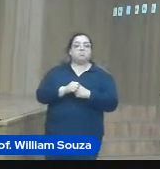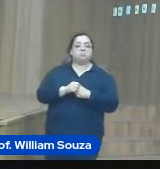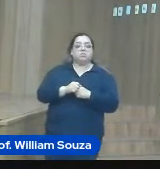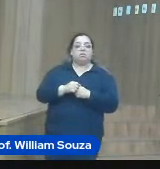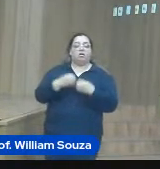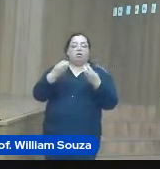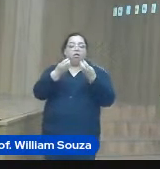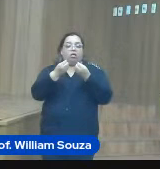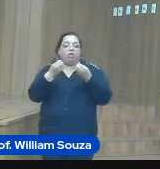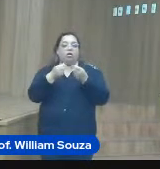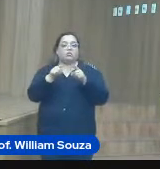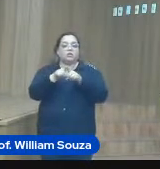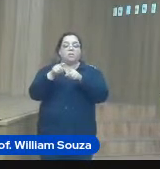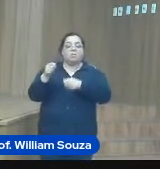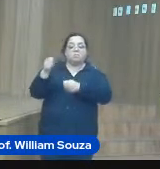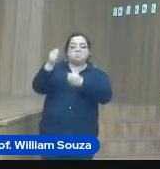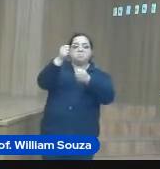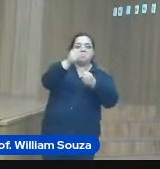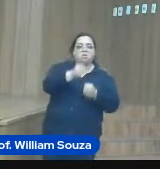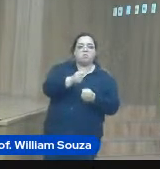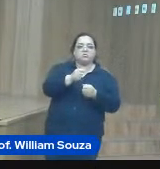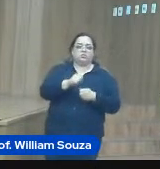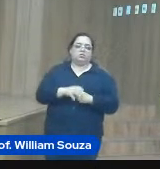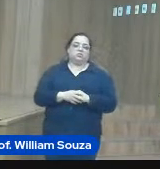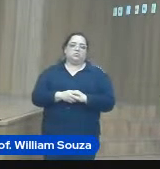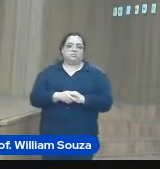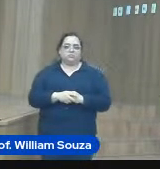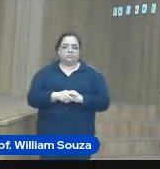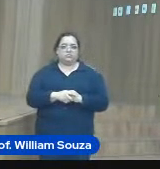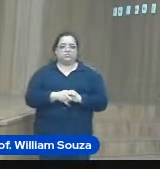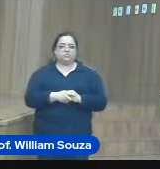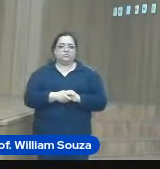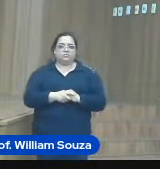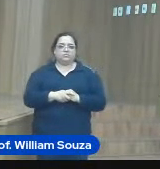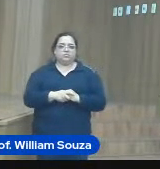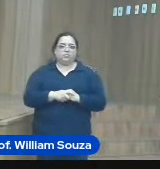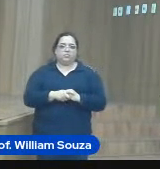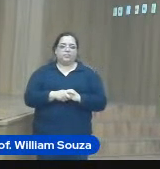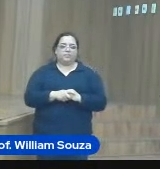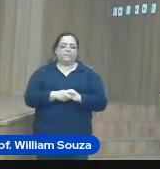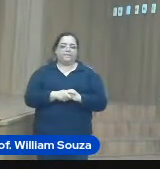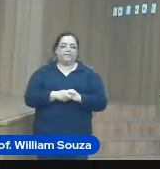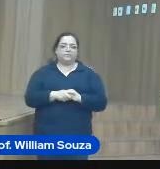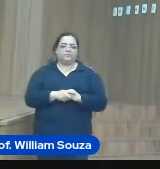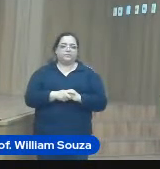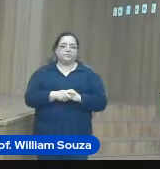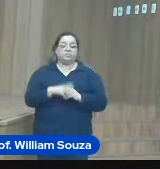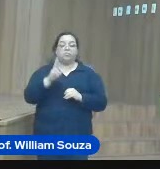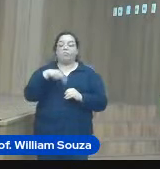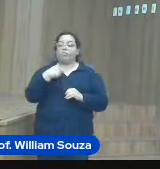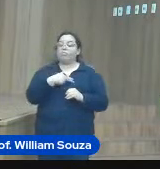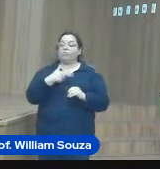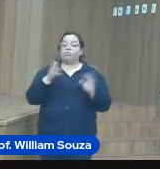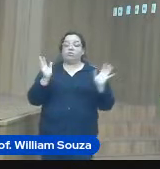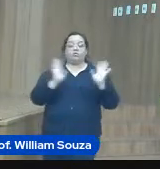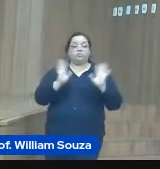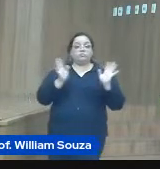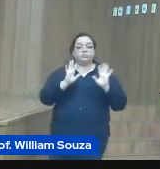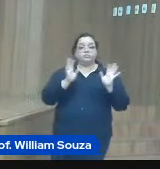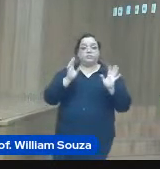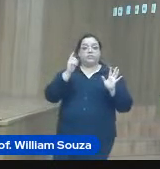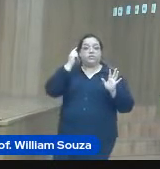conhecimento matemático é poder. E a gente não pode deixar de pensar